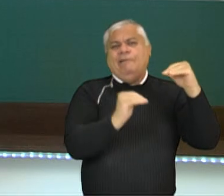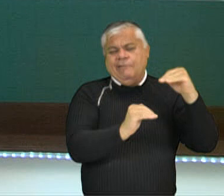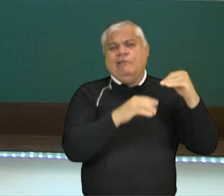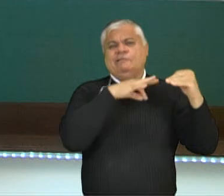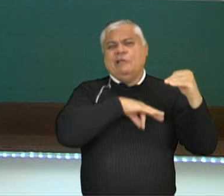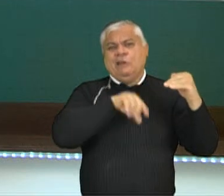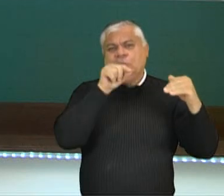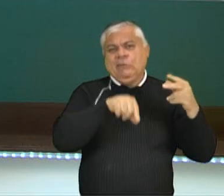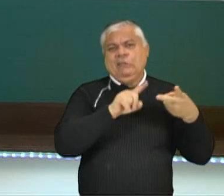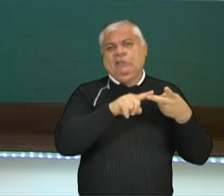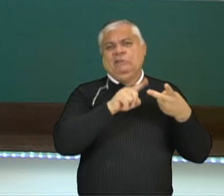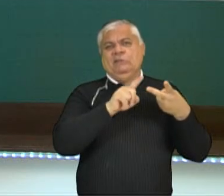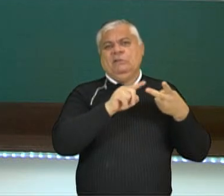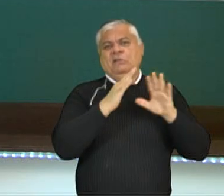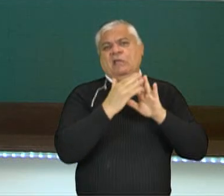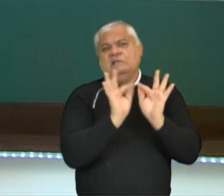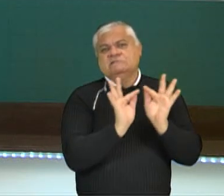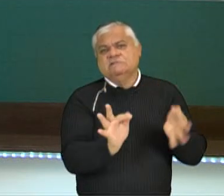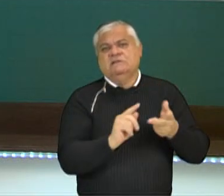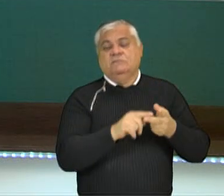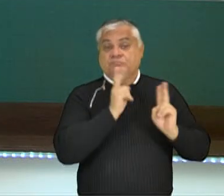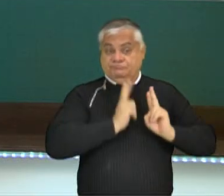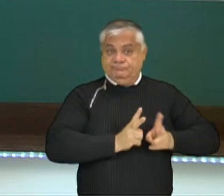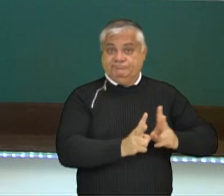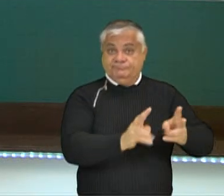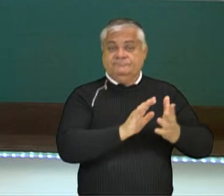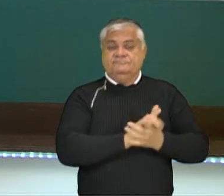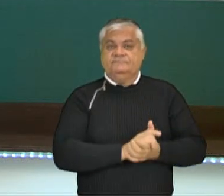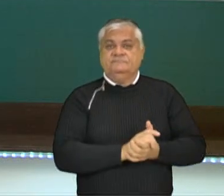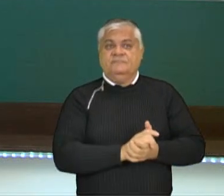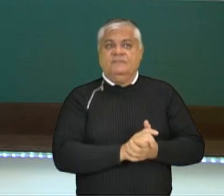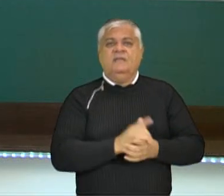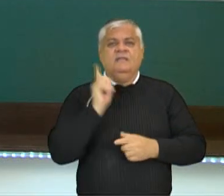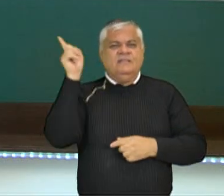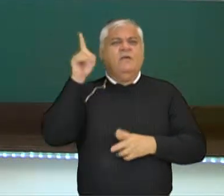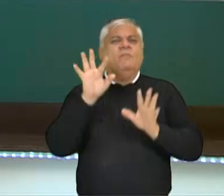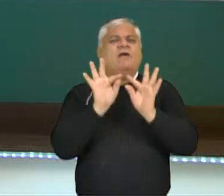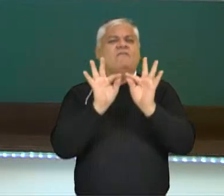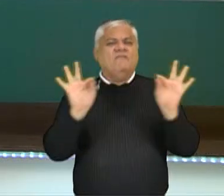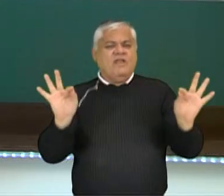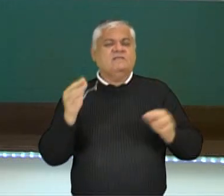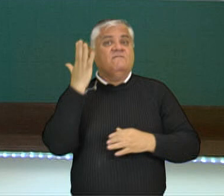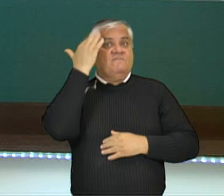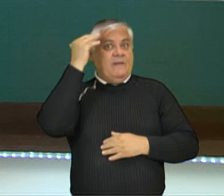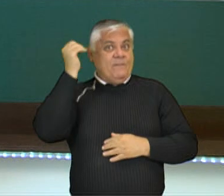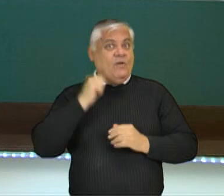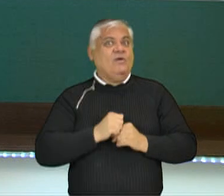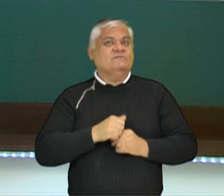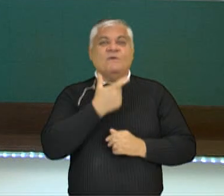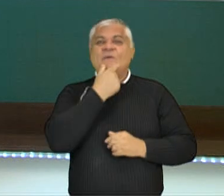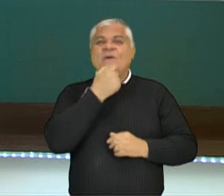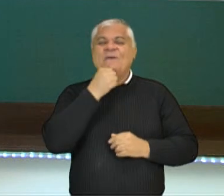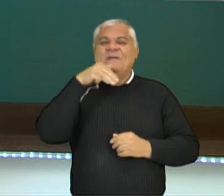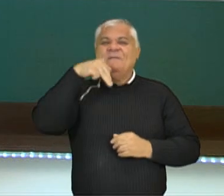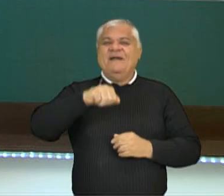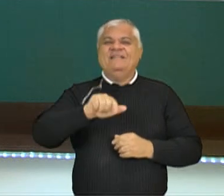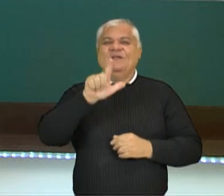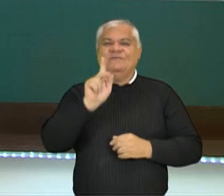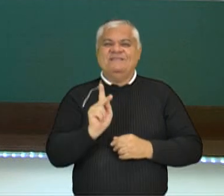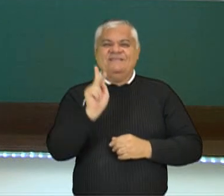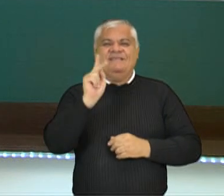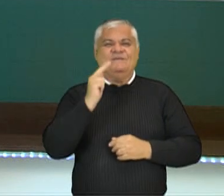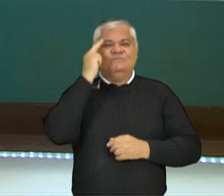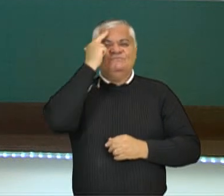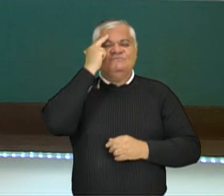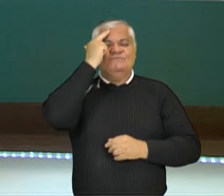hoje, existe pessoas nessa situação. Então, aqui tem uma frase famosa de Martin Luther King, que era o sonho dele,